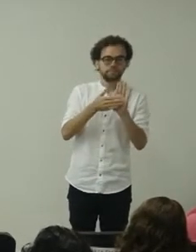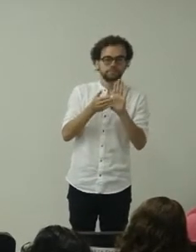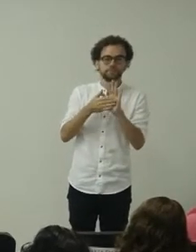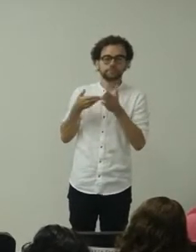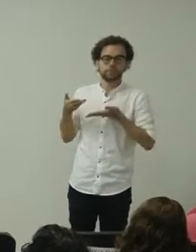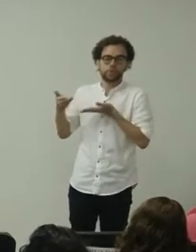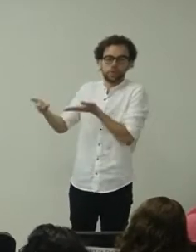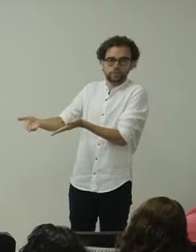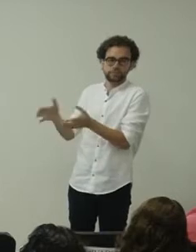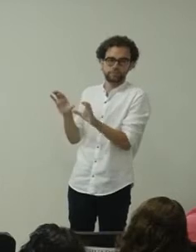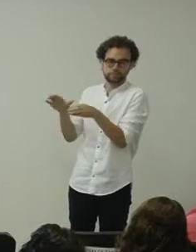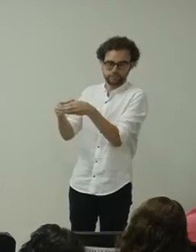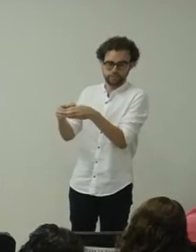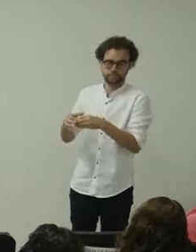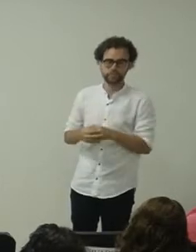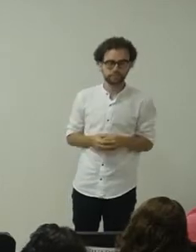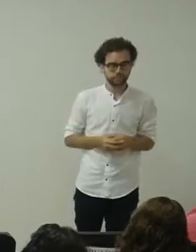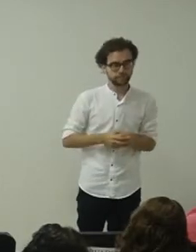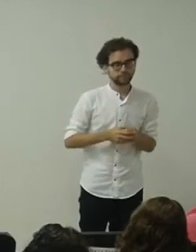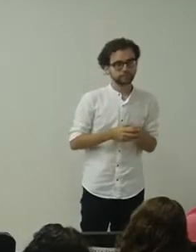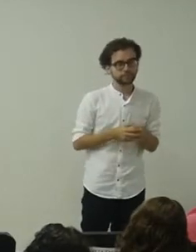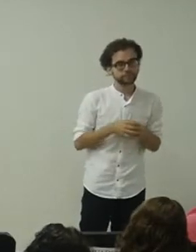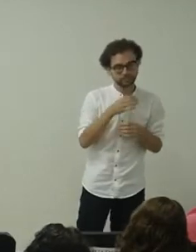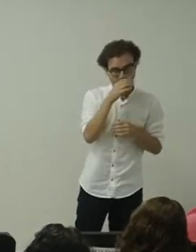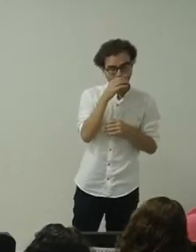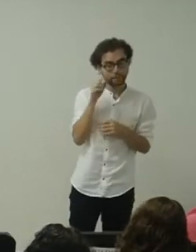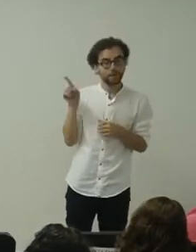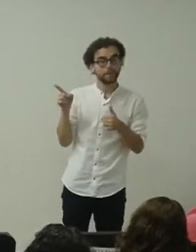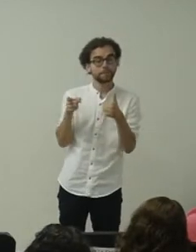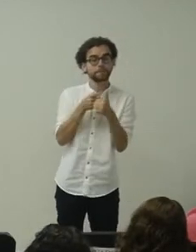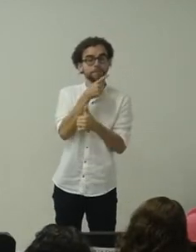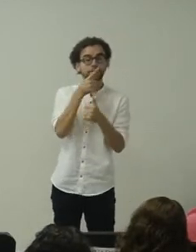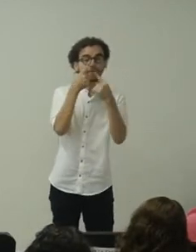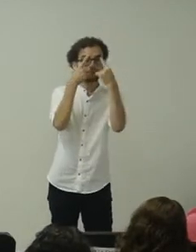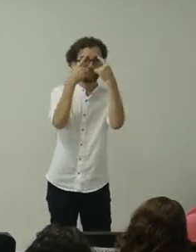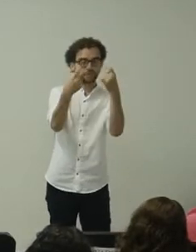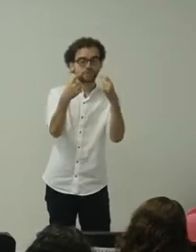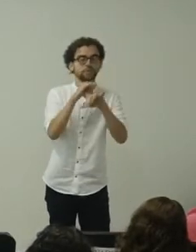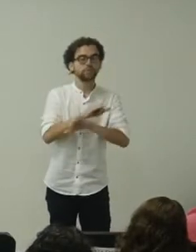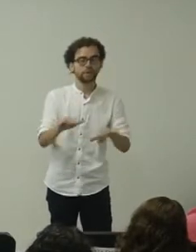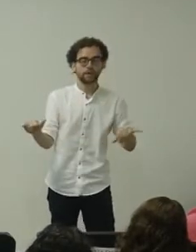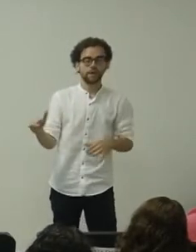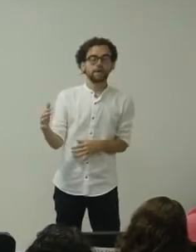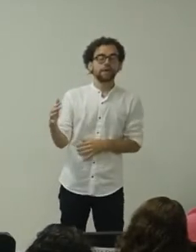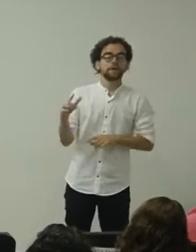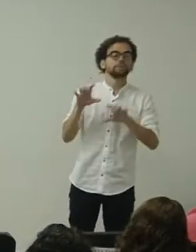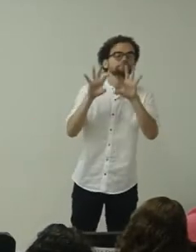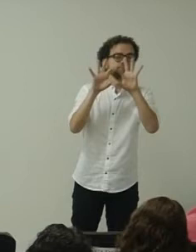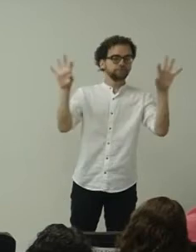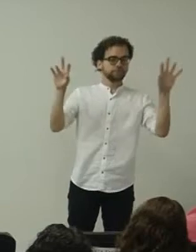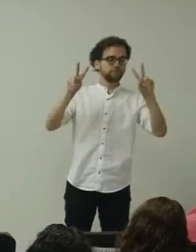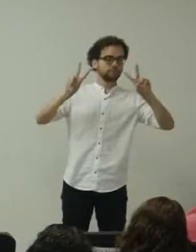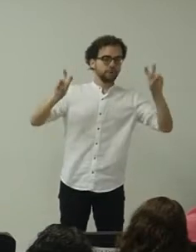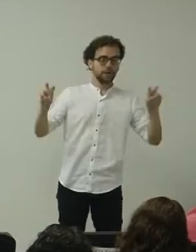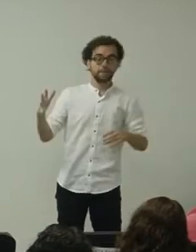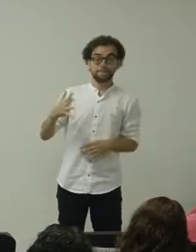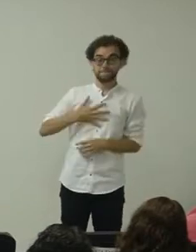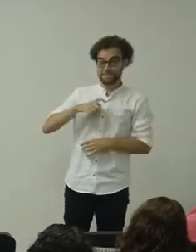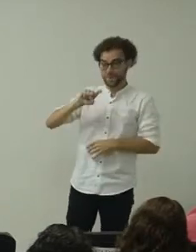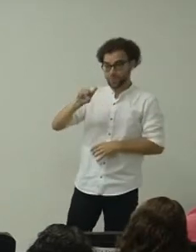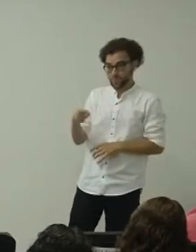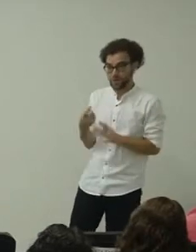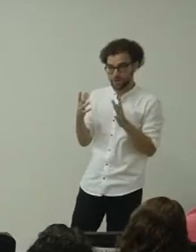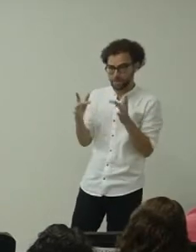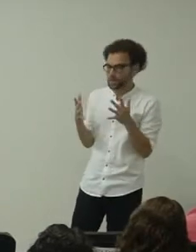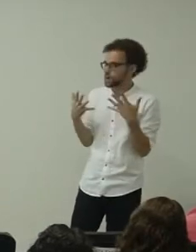equipe. Então, essa primeira violência diz o seguinte: meu ex-namorado não aceita o fim do nosso